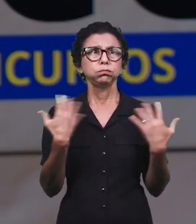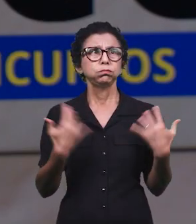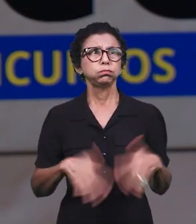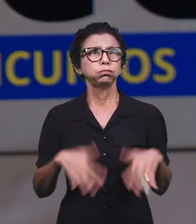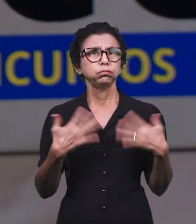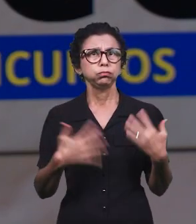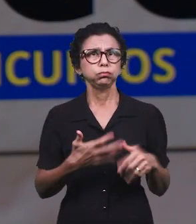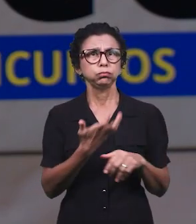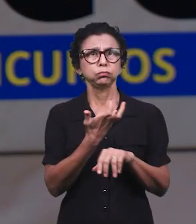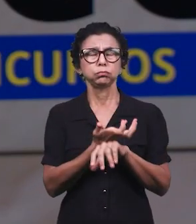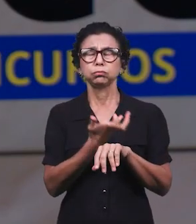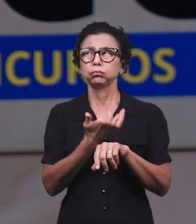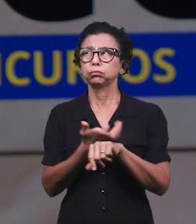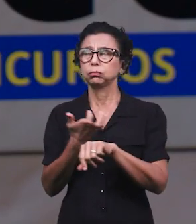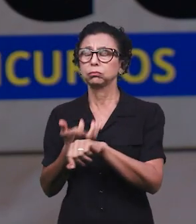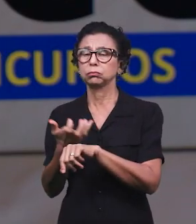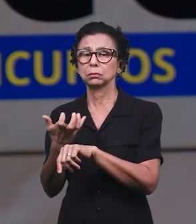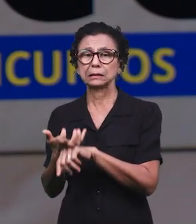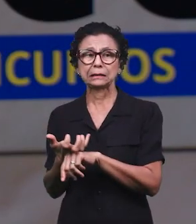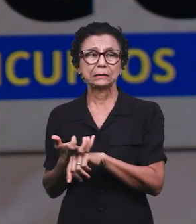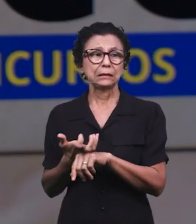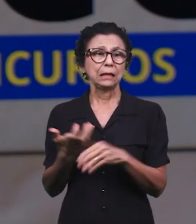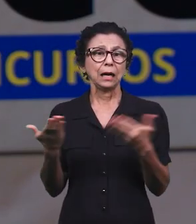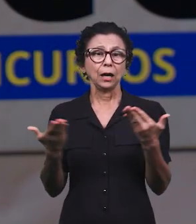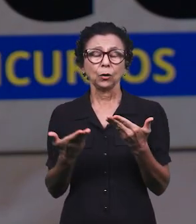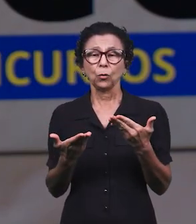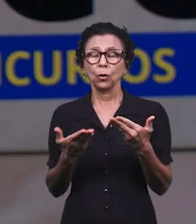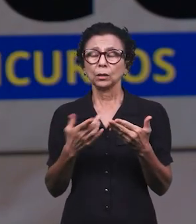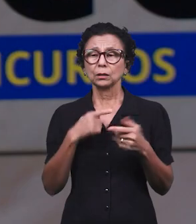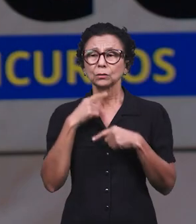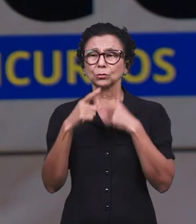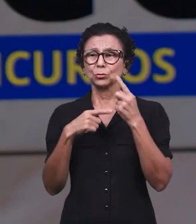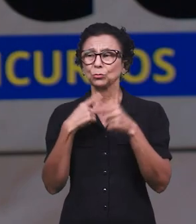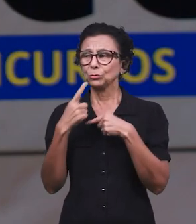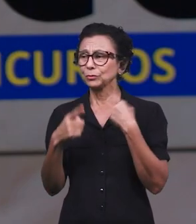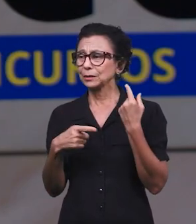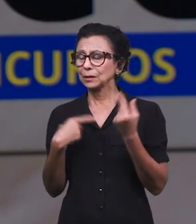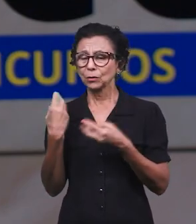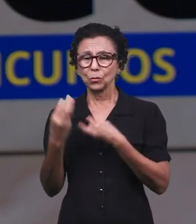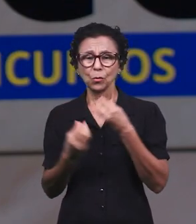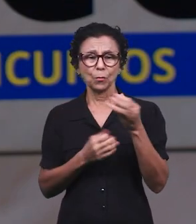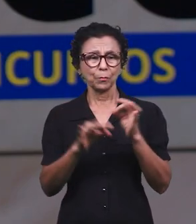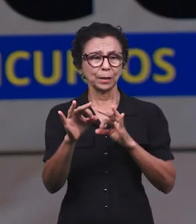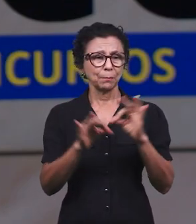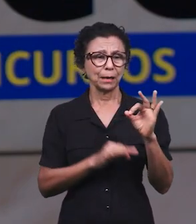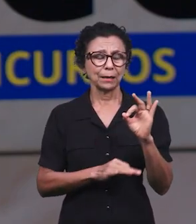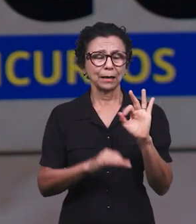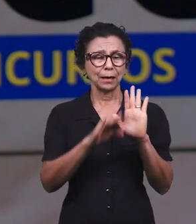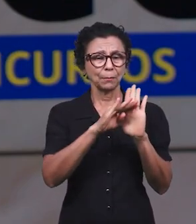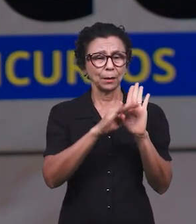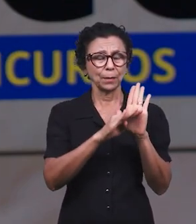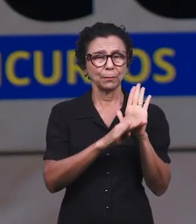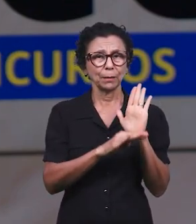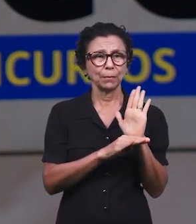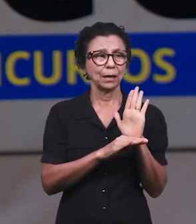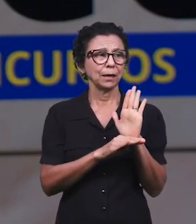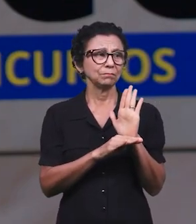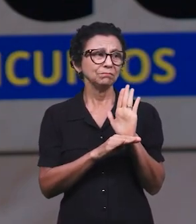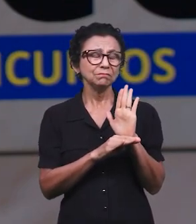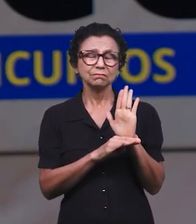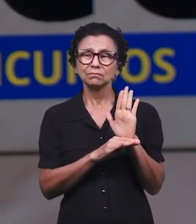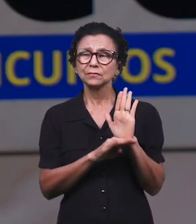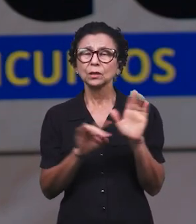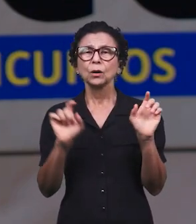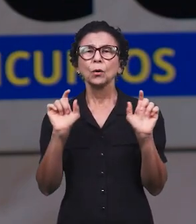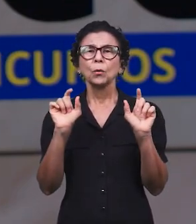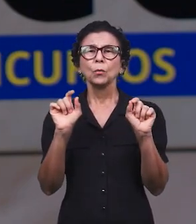estudar, eu ainda defini a área de estudos, mas, por exemplo, como é que eu vou montar um plano de estudos, né? Que matéria que eu